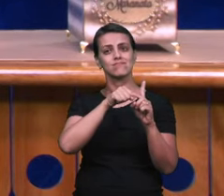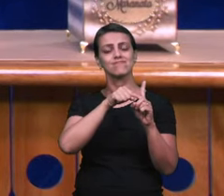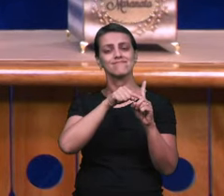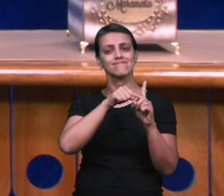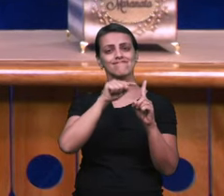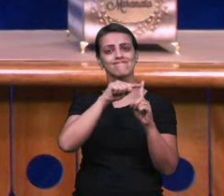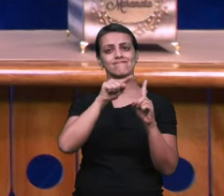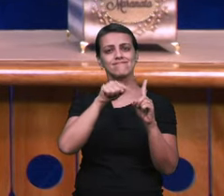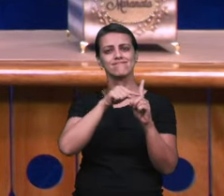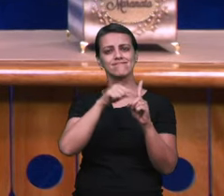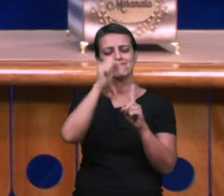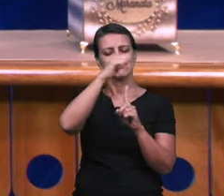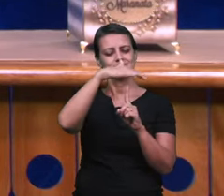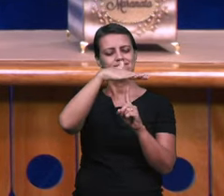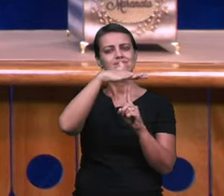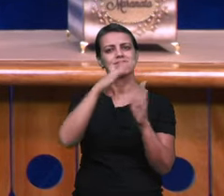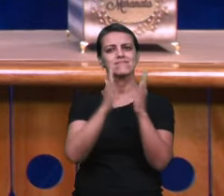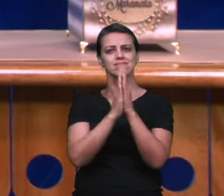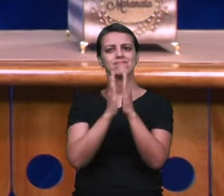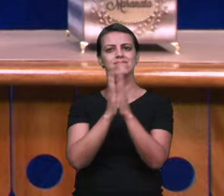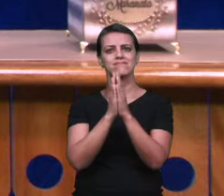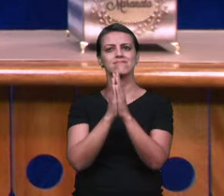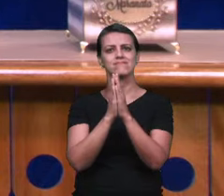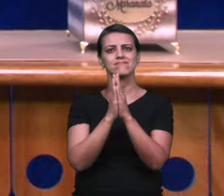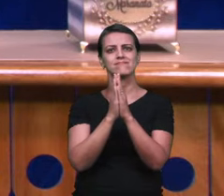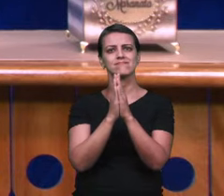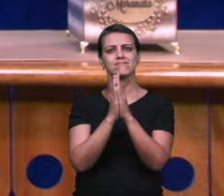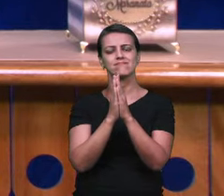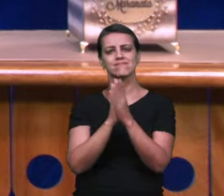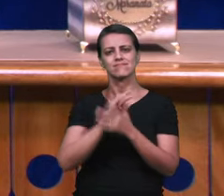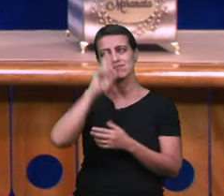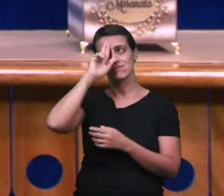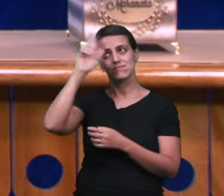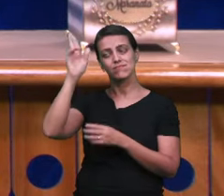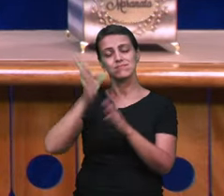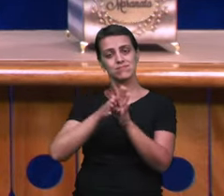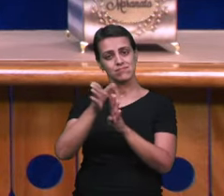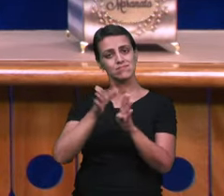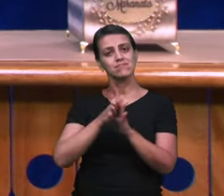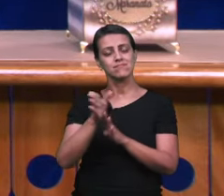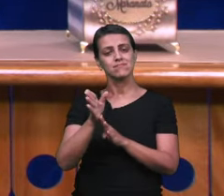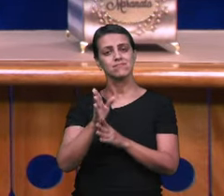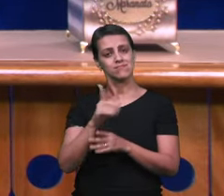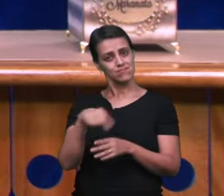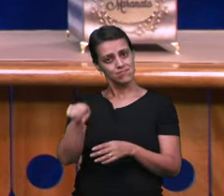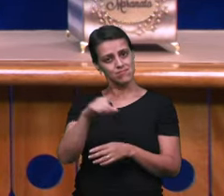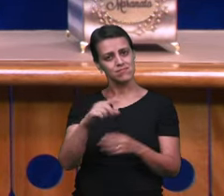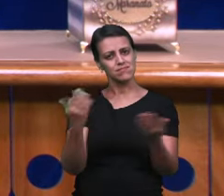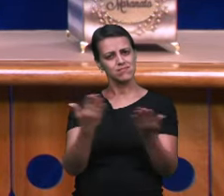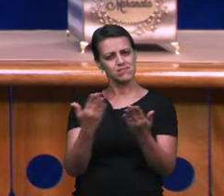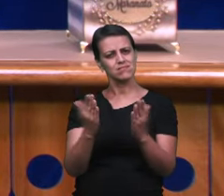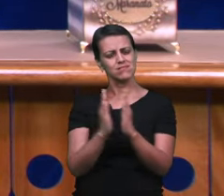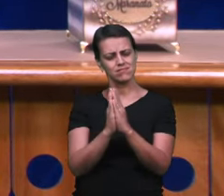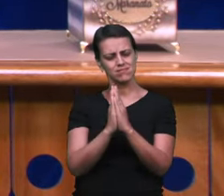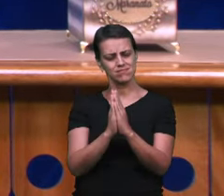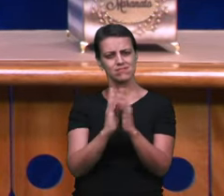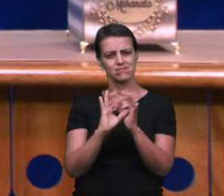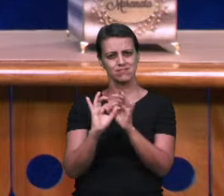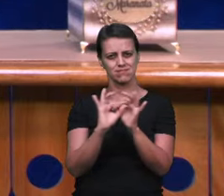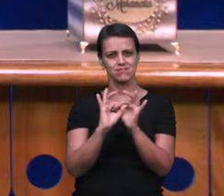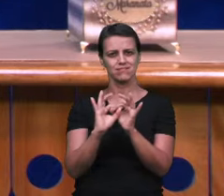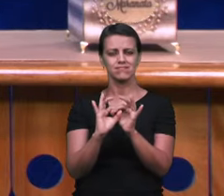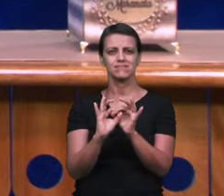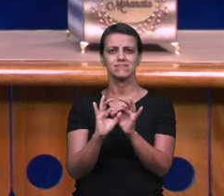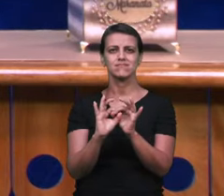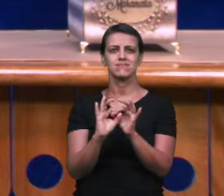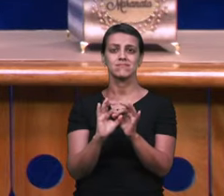estão no período gestacional. Por orientação do Senhor, nós vamos estar orando por todos esses, pedimos que se posicionem para receber oração. E